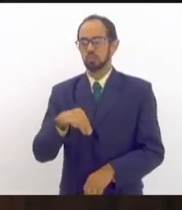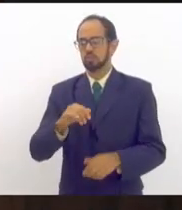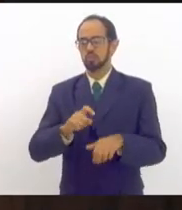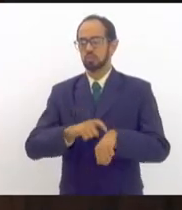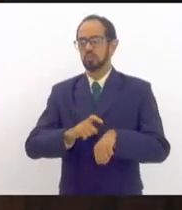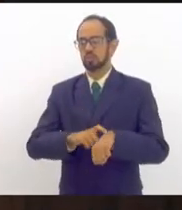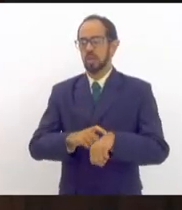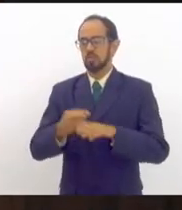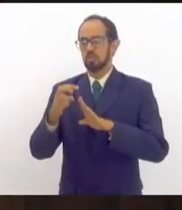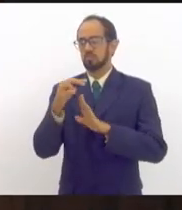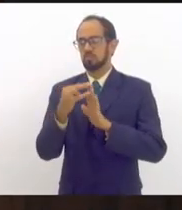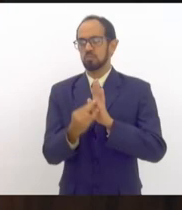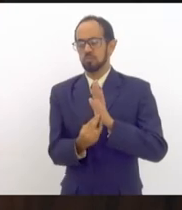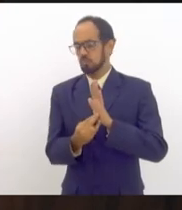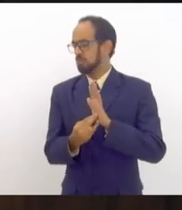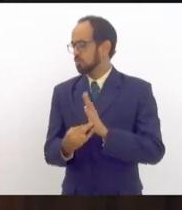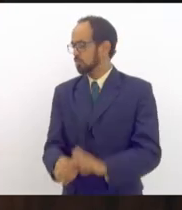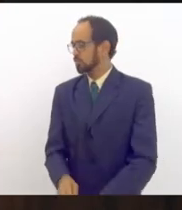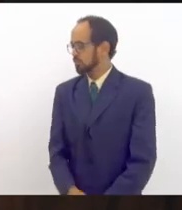regimental